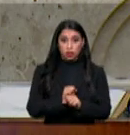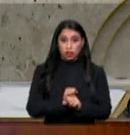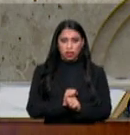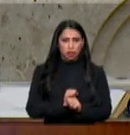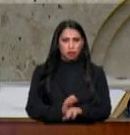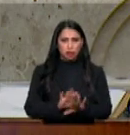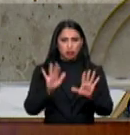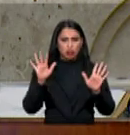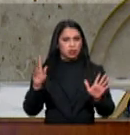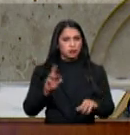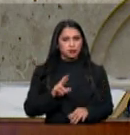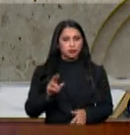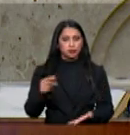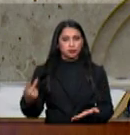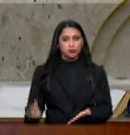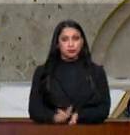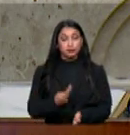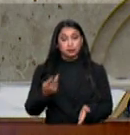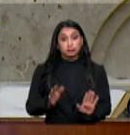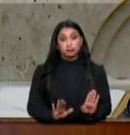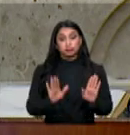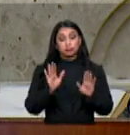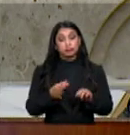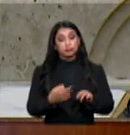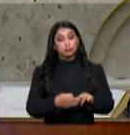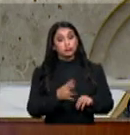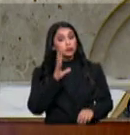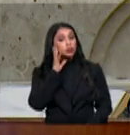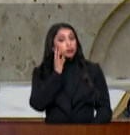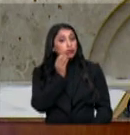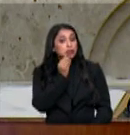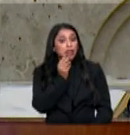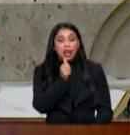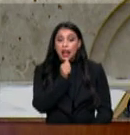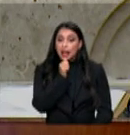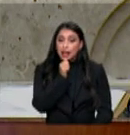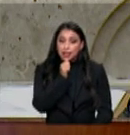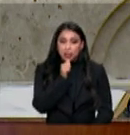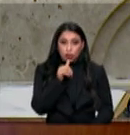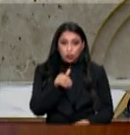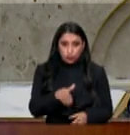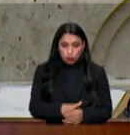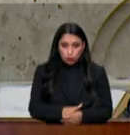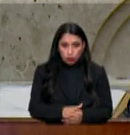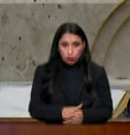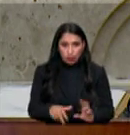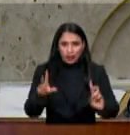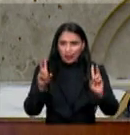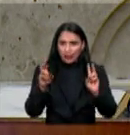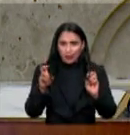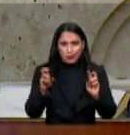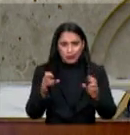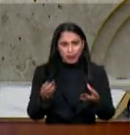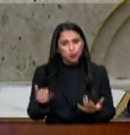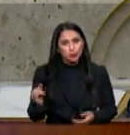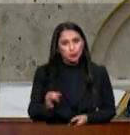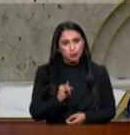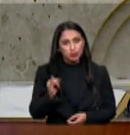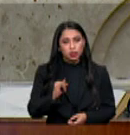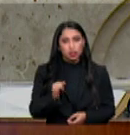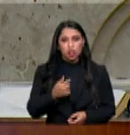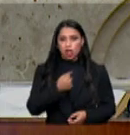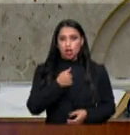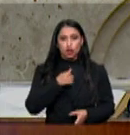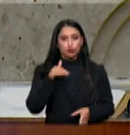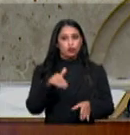que isso não ocorreu. Mas o ministro Dias Toffoli não votou. Isso é uma matéria delicada que não tem sentido eu votar